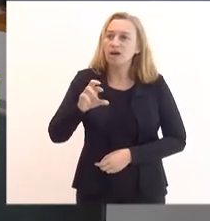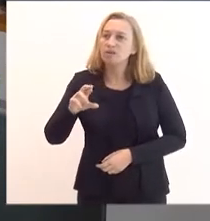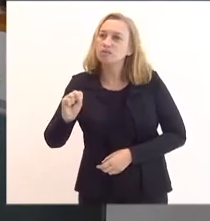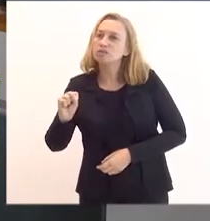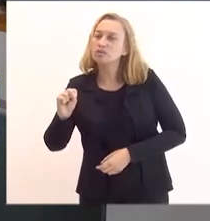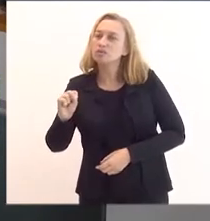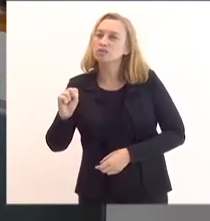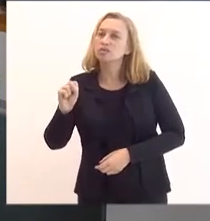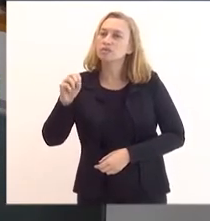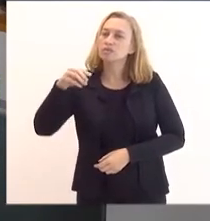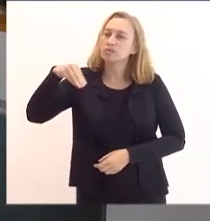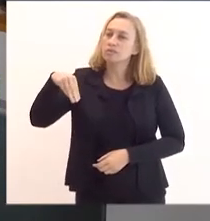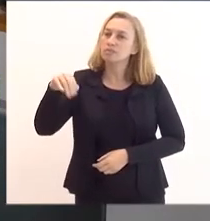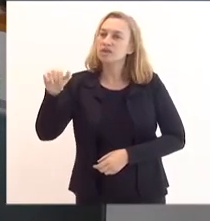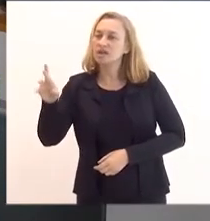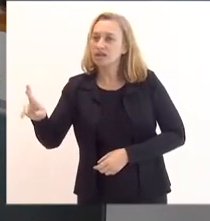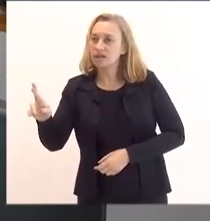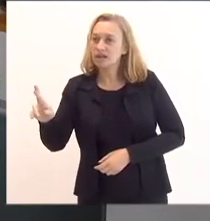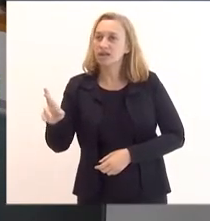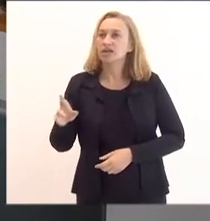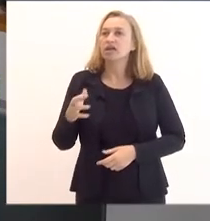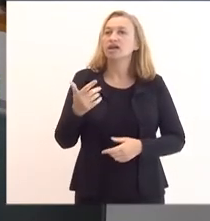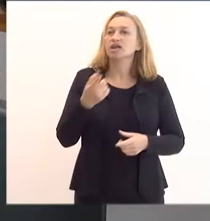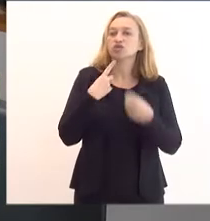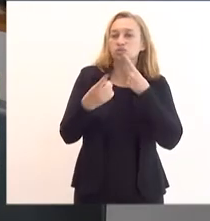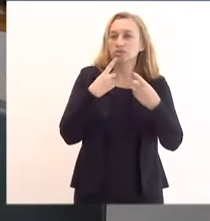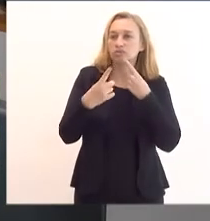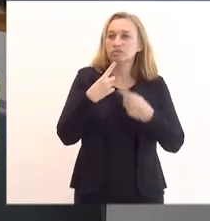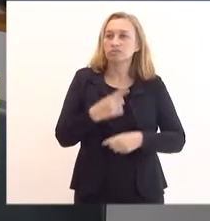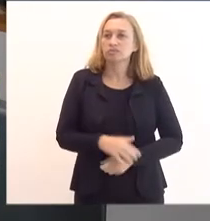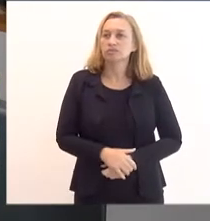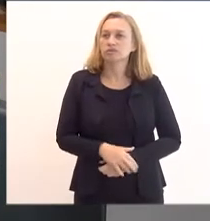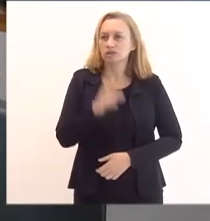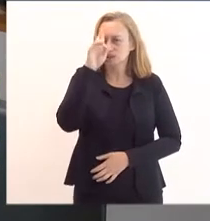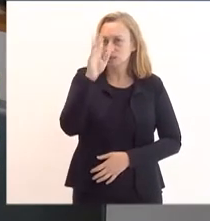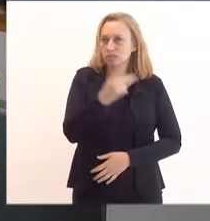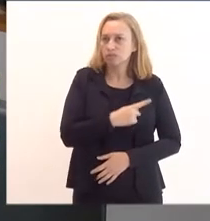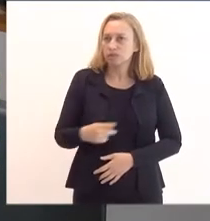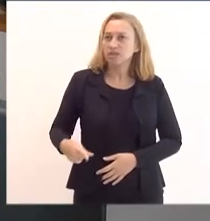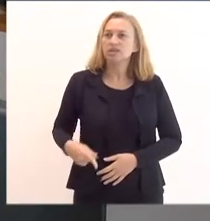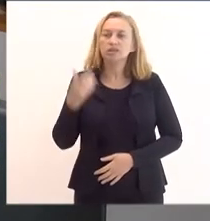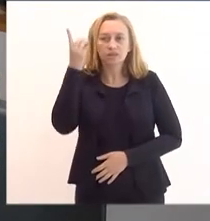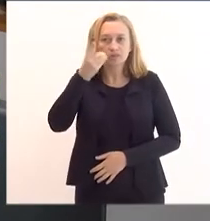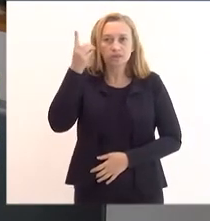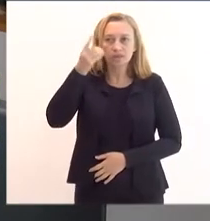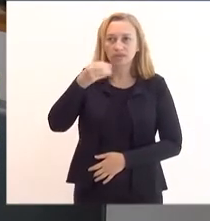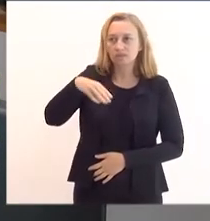Parecer pela constitucionalidade, em discussão. Senhor presidente, para deputado discutir. Mink, para